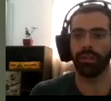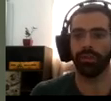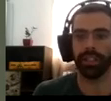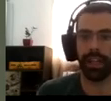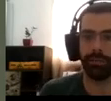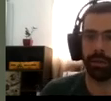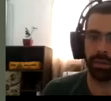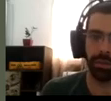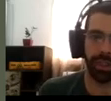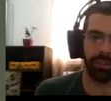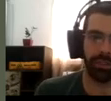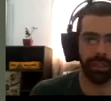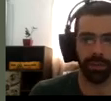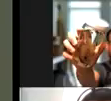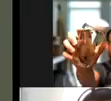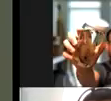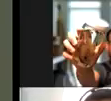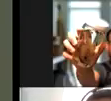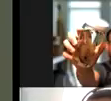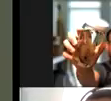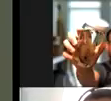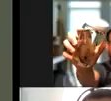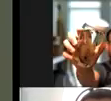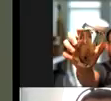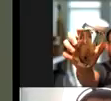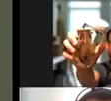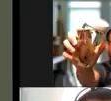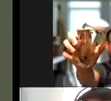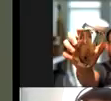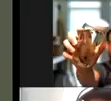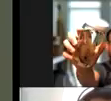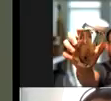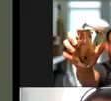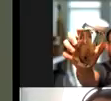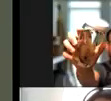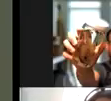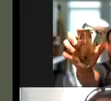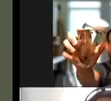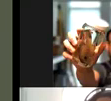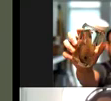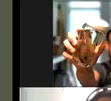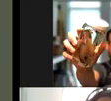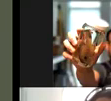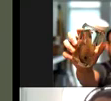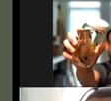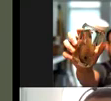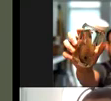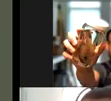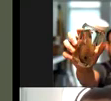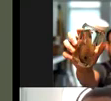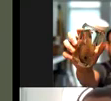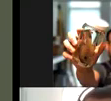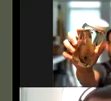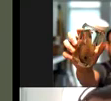modelo, a força de um modelo, a validade de um modelo, ela vai estar muito relacionada com os pressupostos que ele faz. De que forma que ele vai